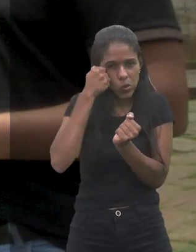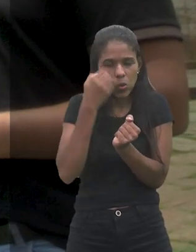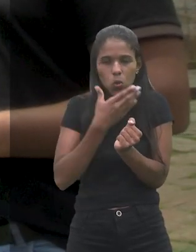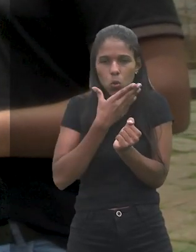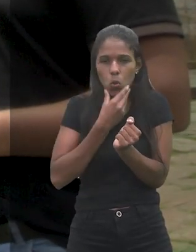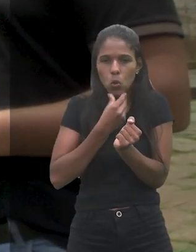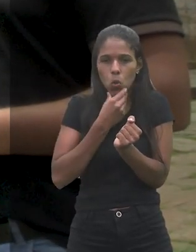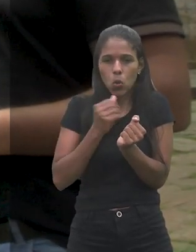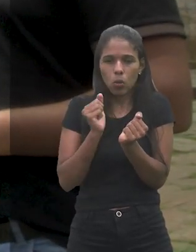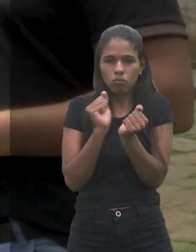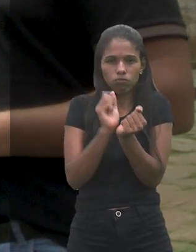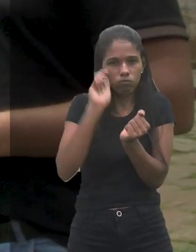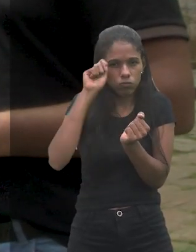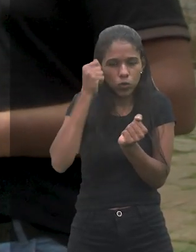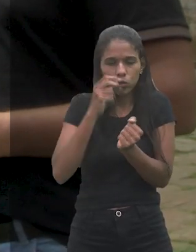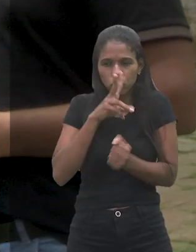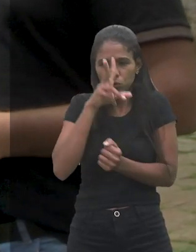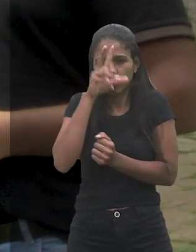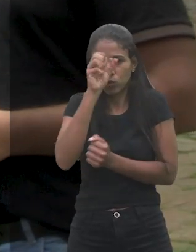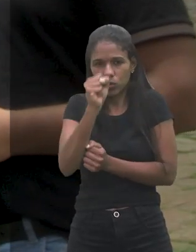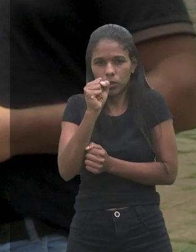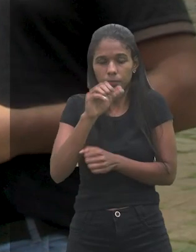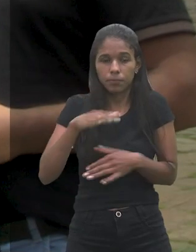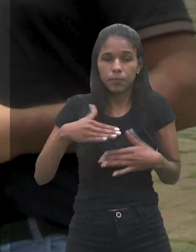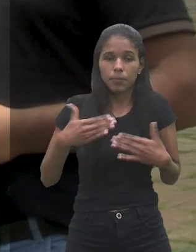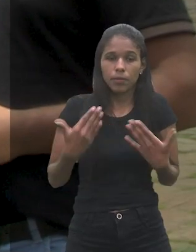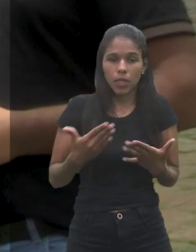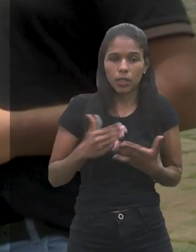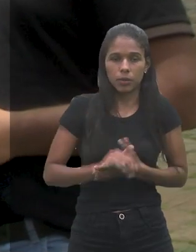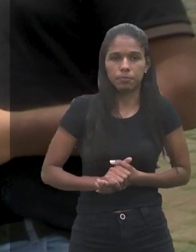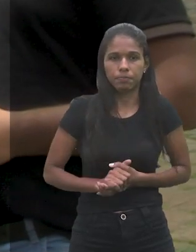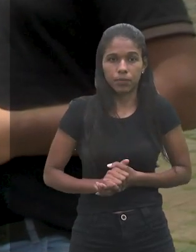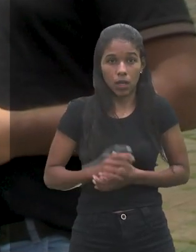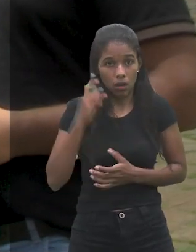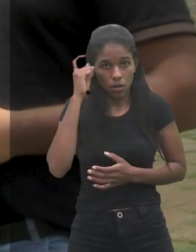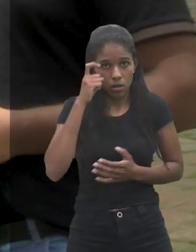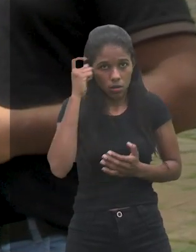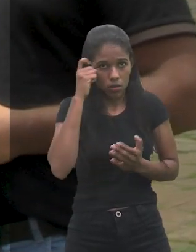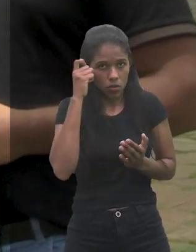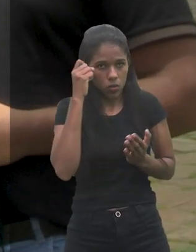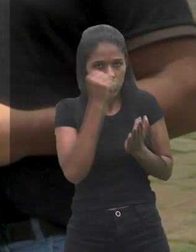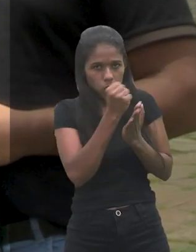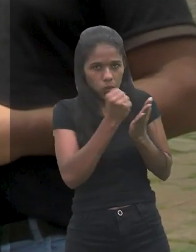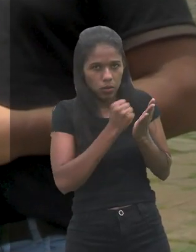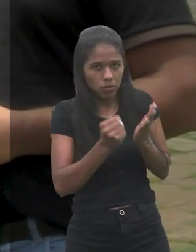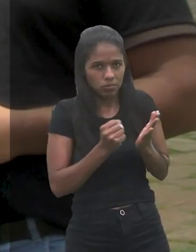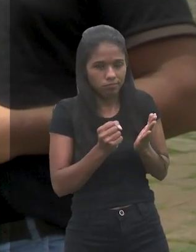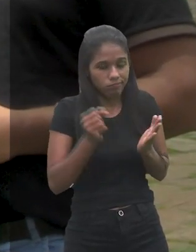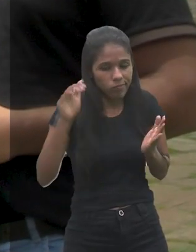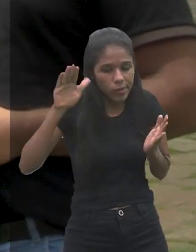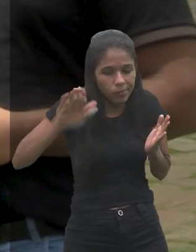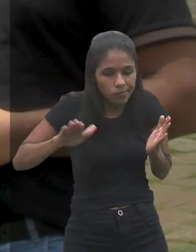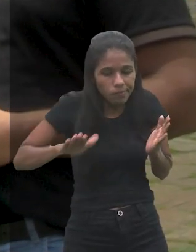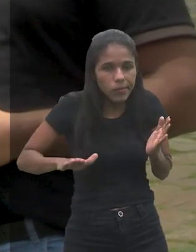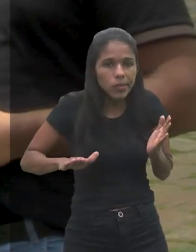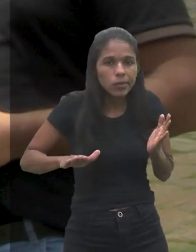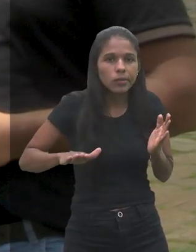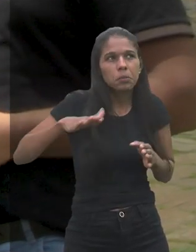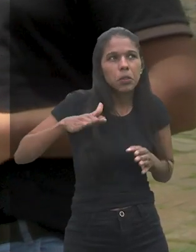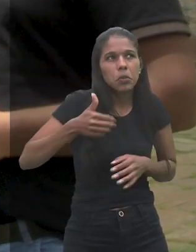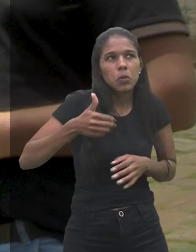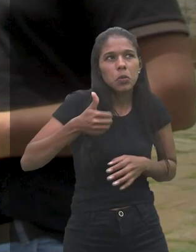tamanho dele, de 1,50 a 1,60 de altura. Antônio era baixo, o braço